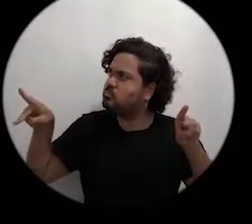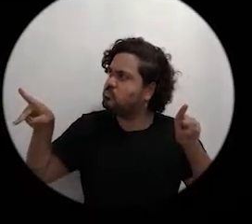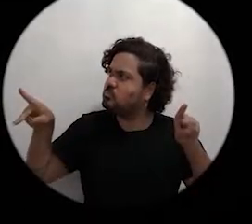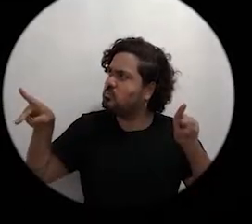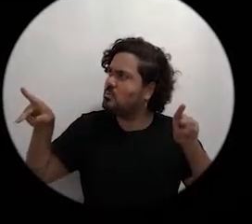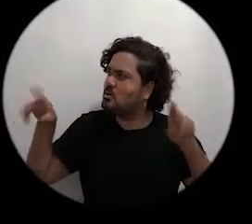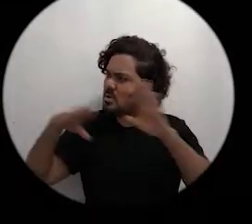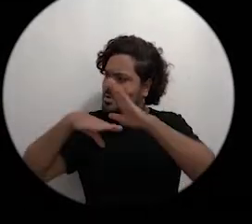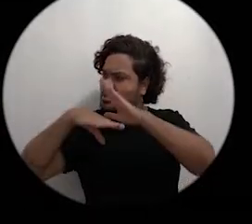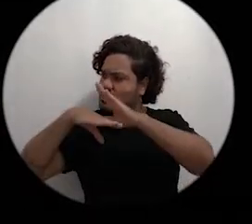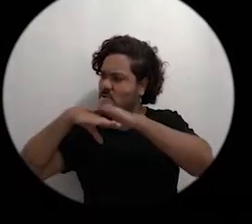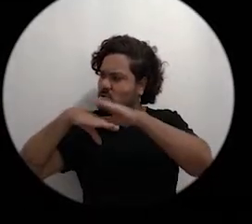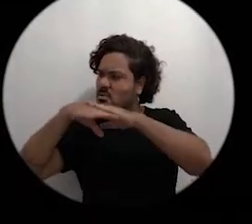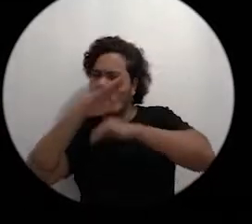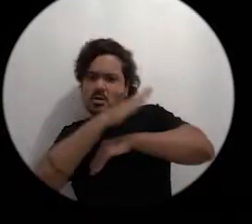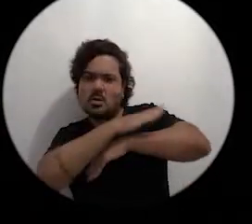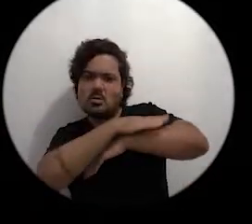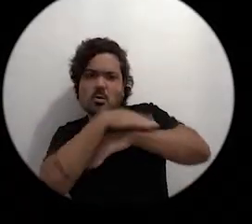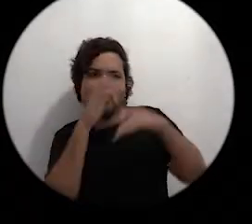E se tocando.